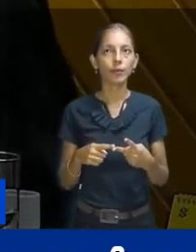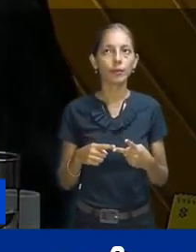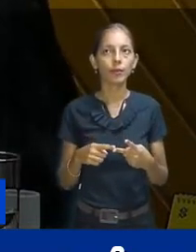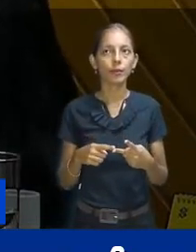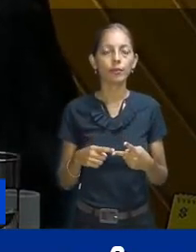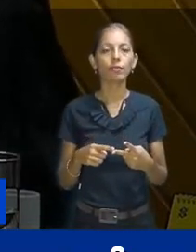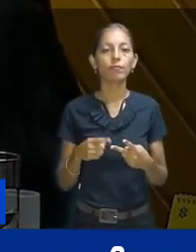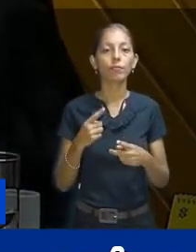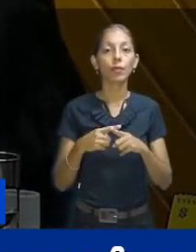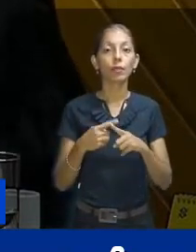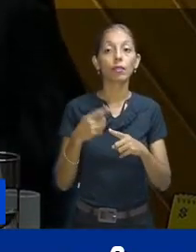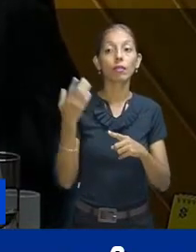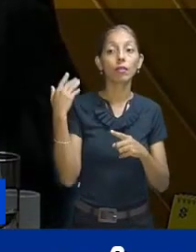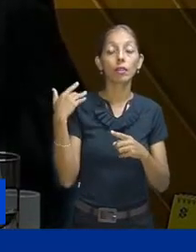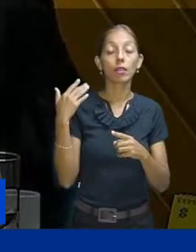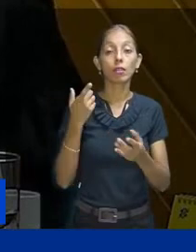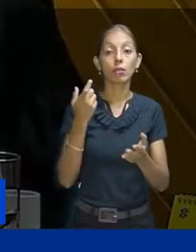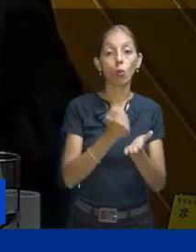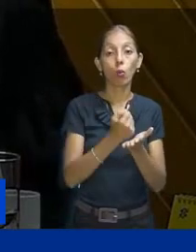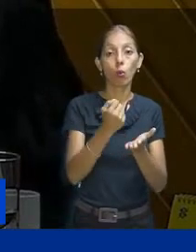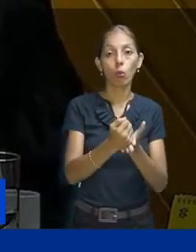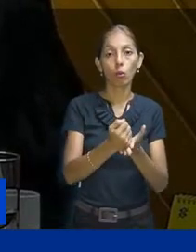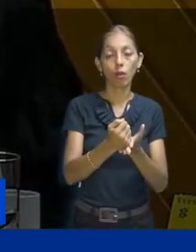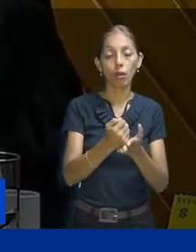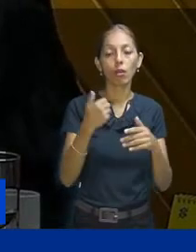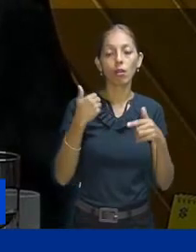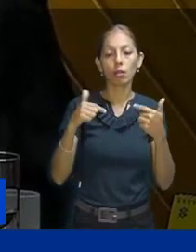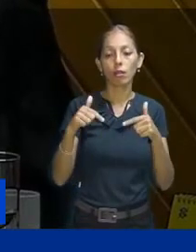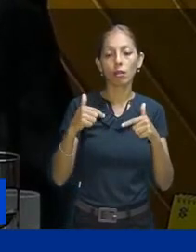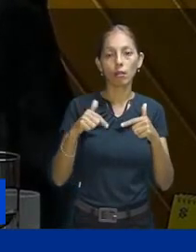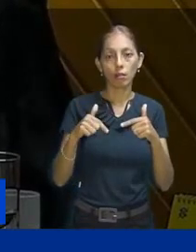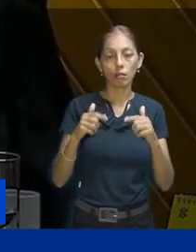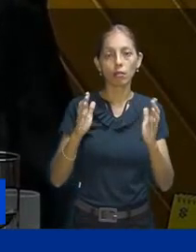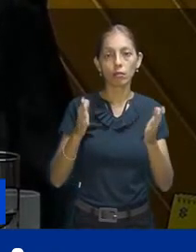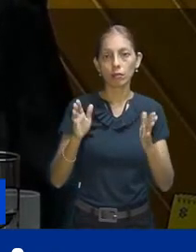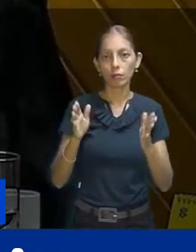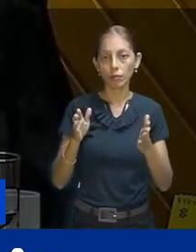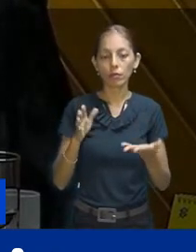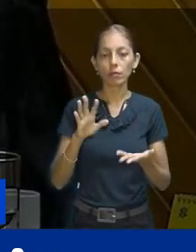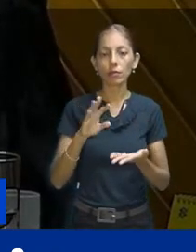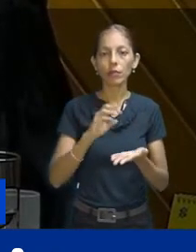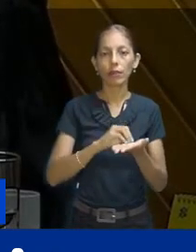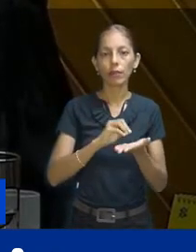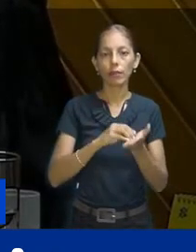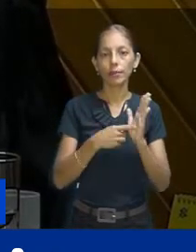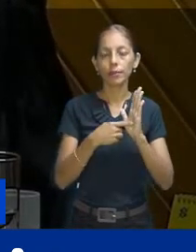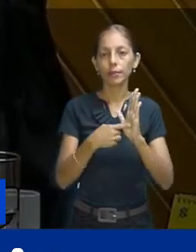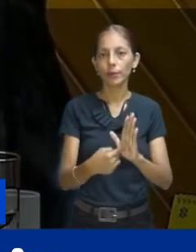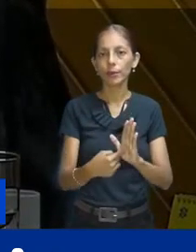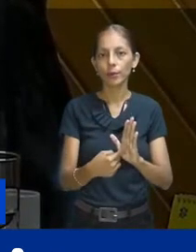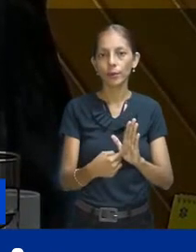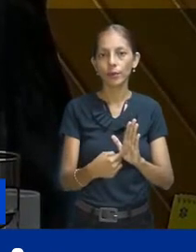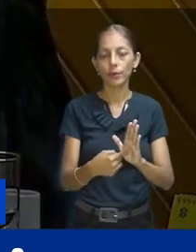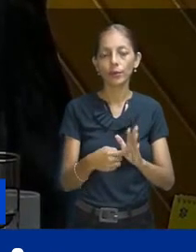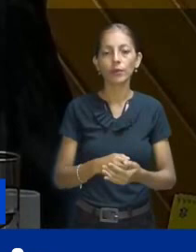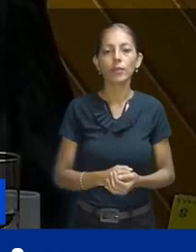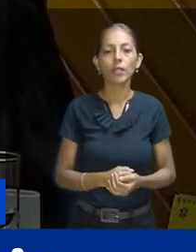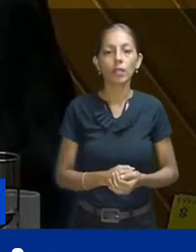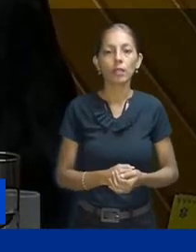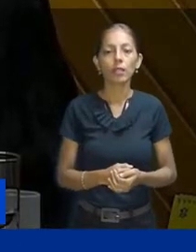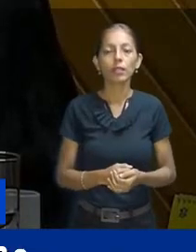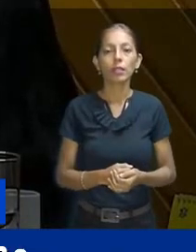a contratação por prazo exíguo e valor vultuoso, o que também não se amolda a nenhum dos casos que foram